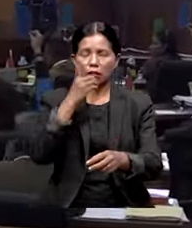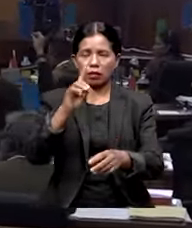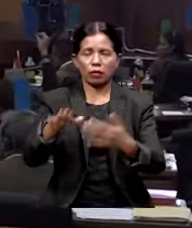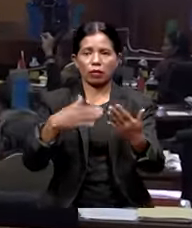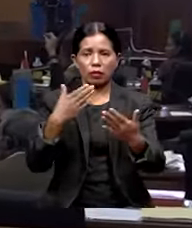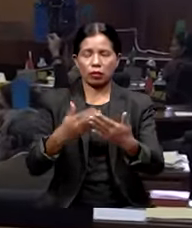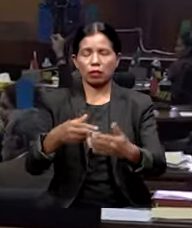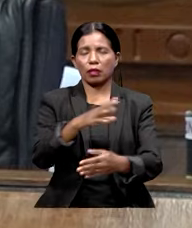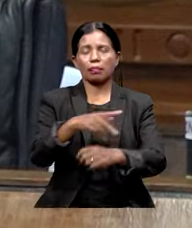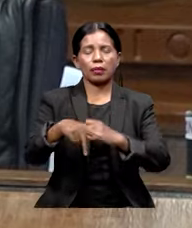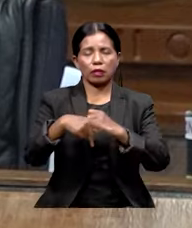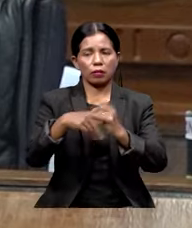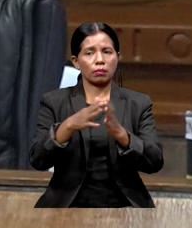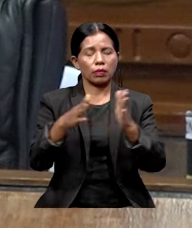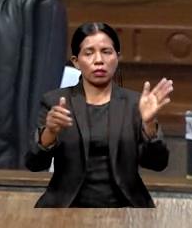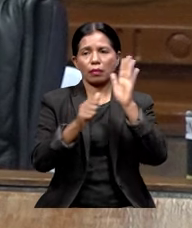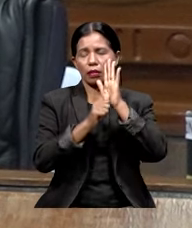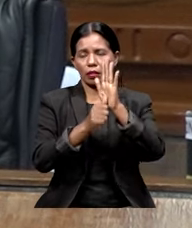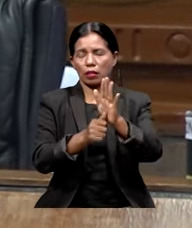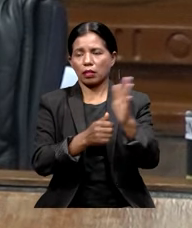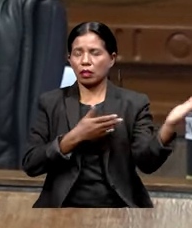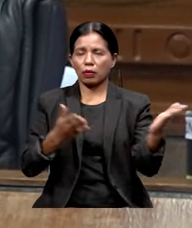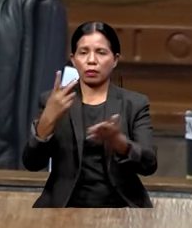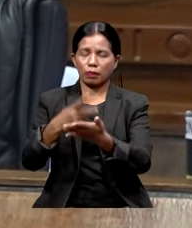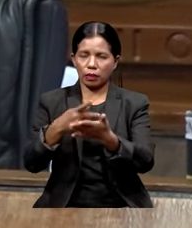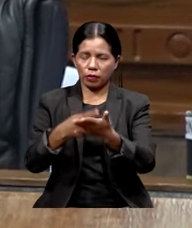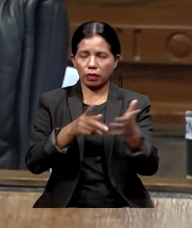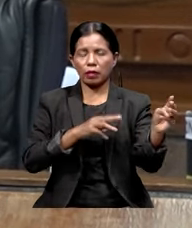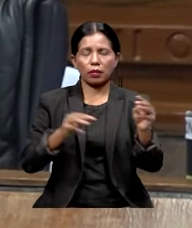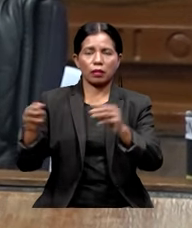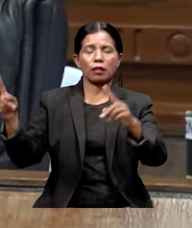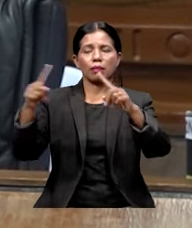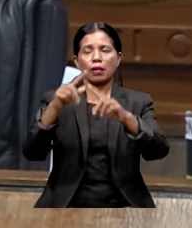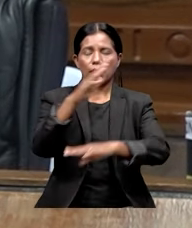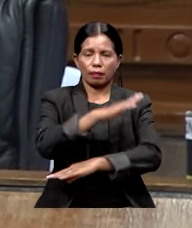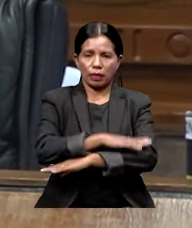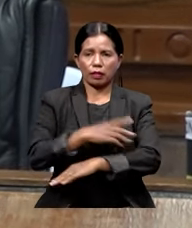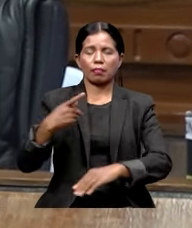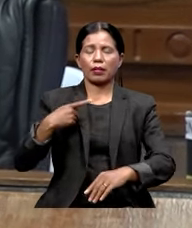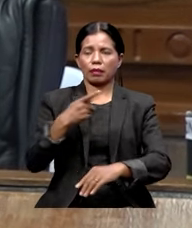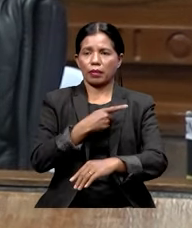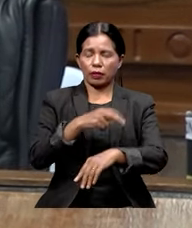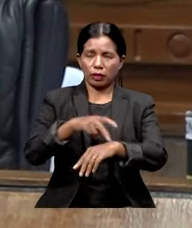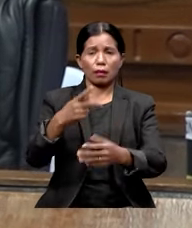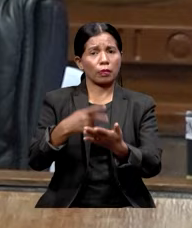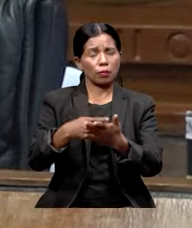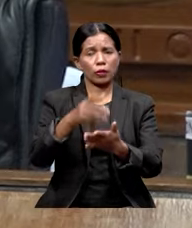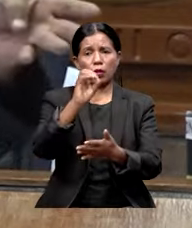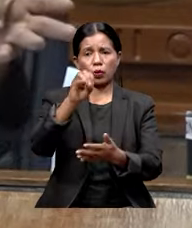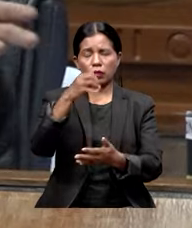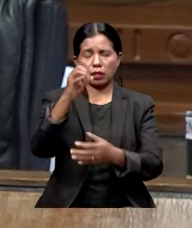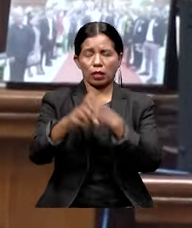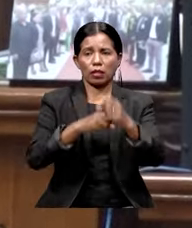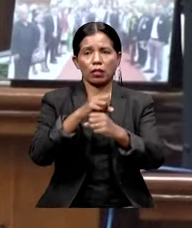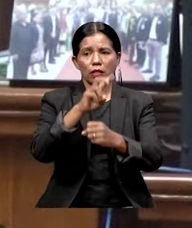nebe oposição apresenta, ou não se submete proposta alteração, ba a mesa parlamento. Proposta orçamento geral está rutina em Rua Ronulo